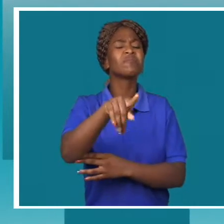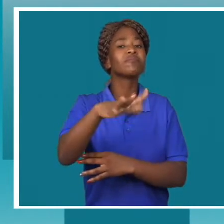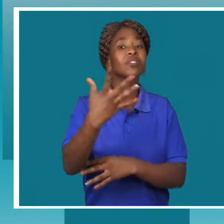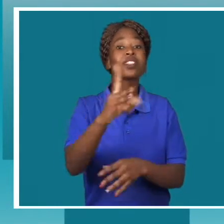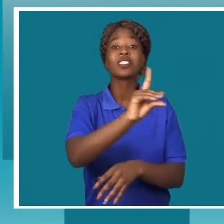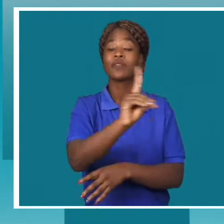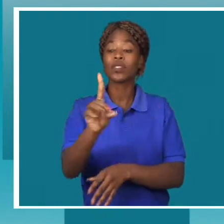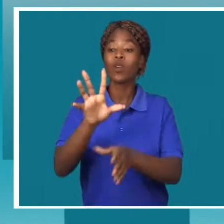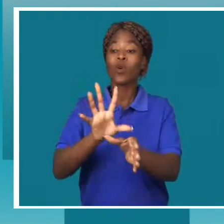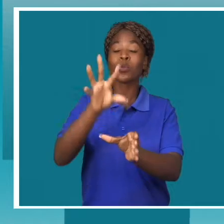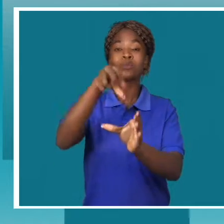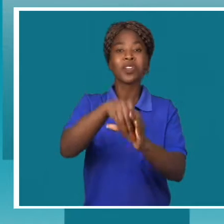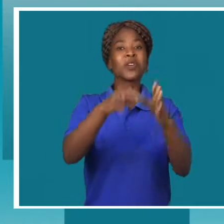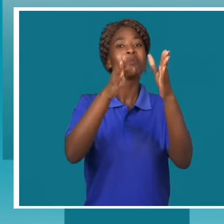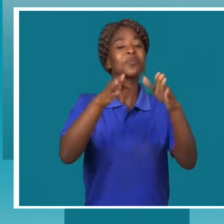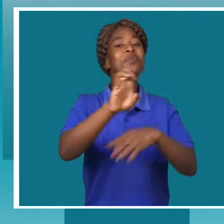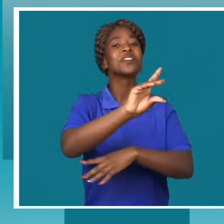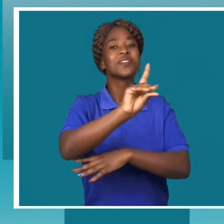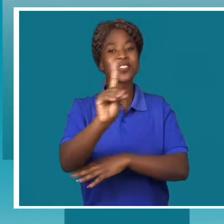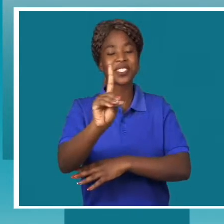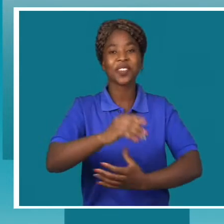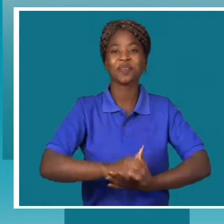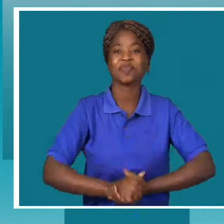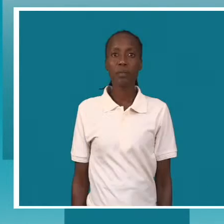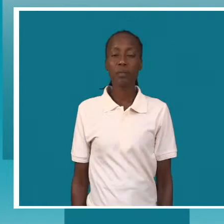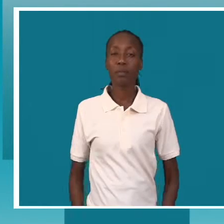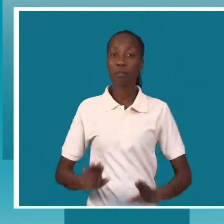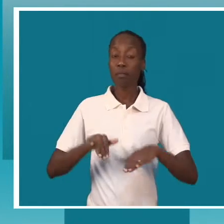a inclusão da pessoa com deficiência.